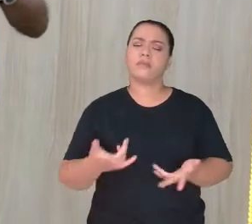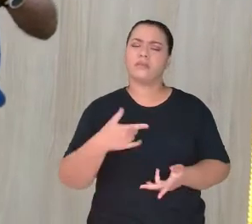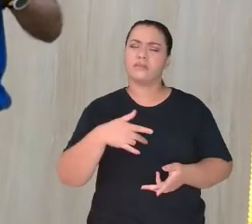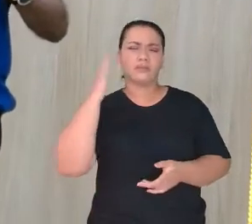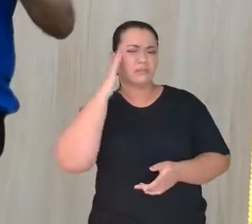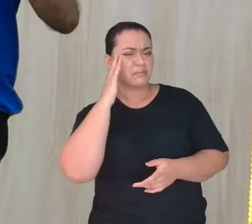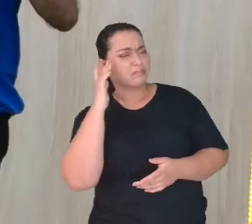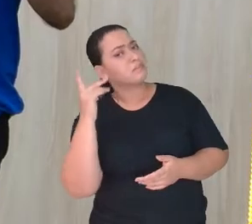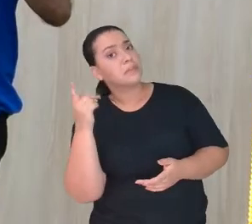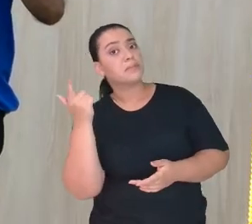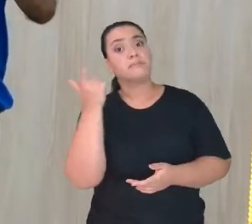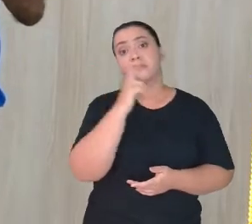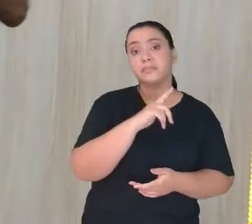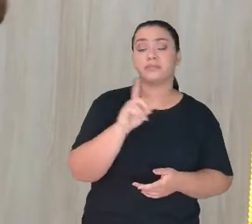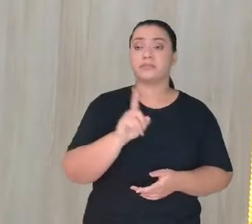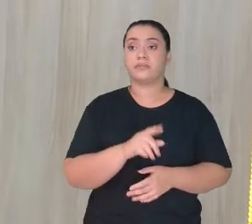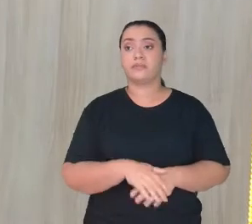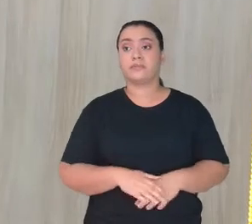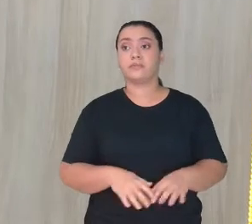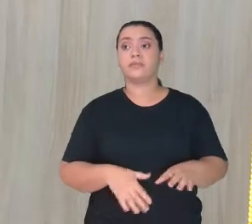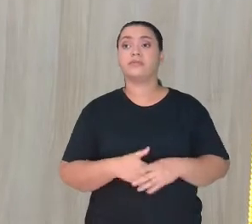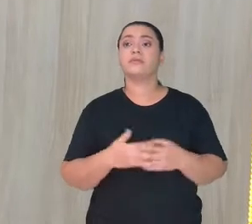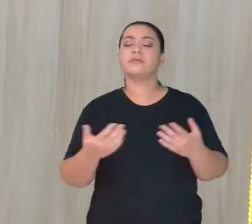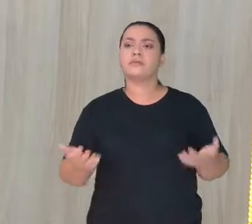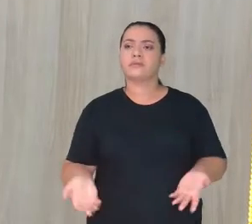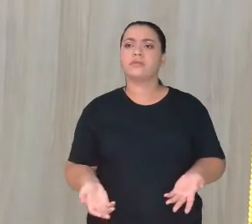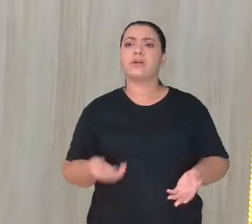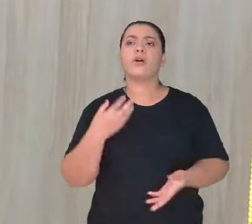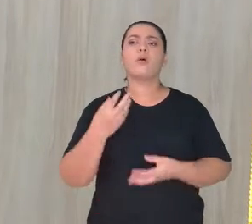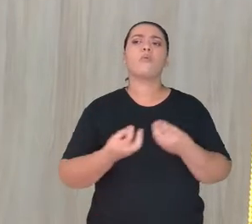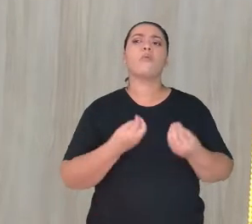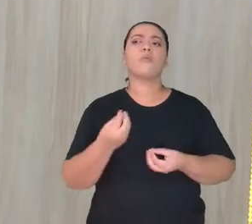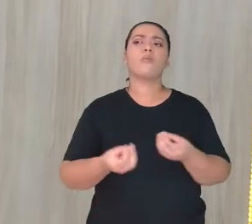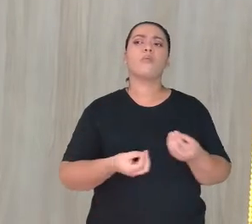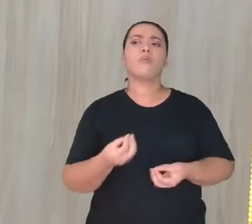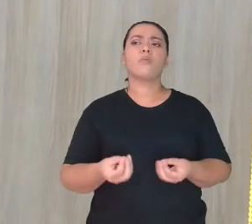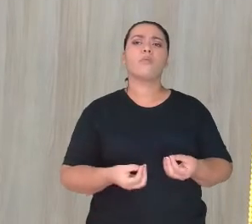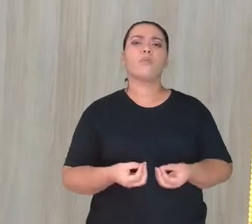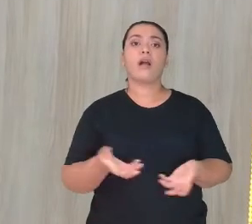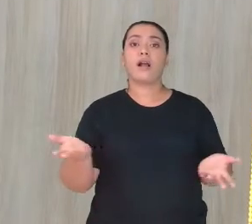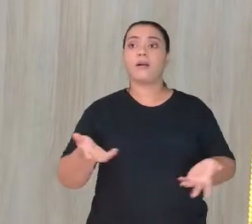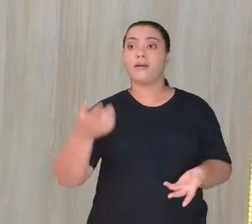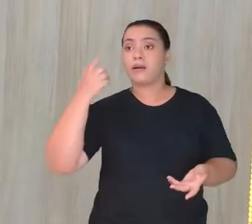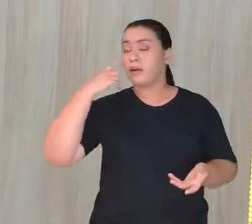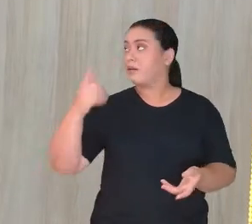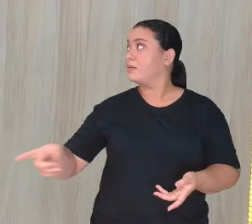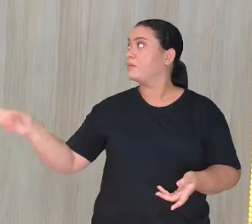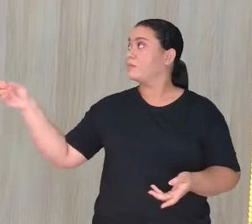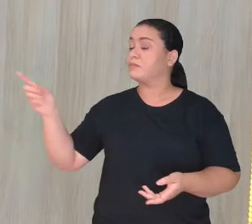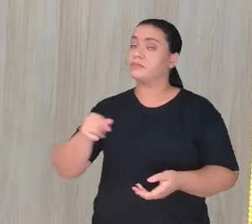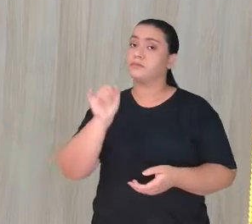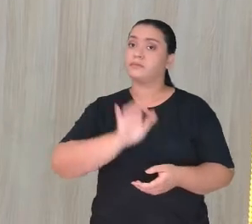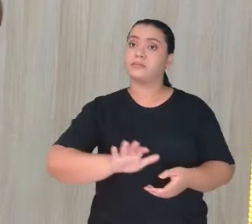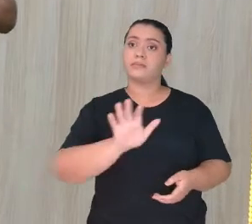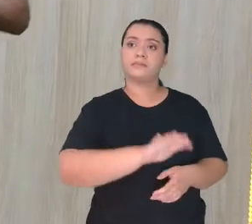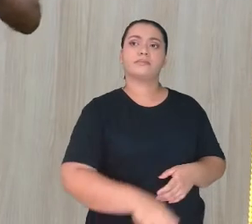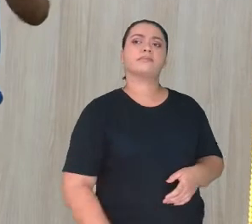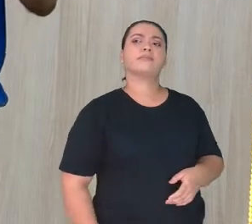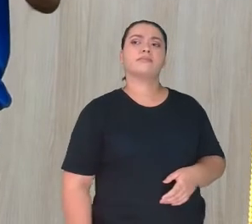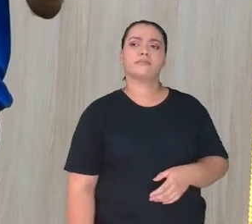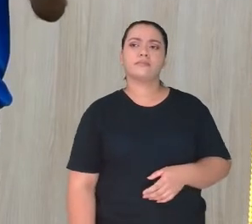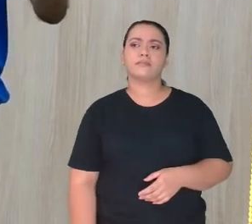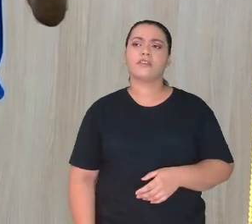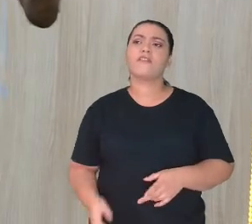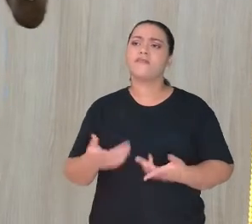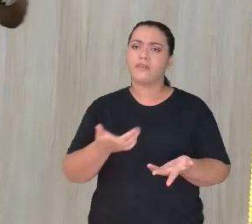acertou ou não, né? Mas aí na aula de hoje, a gente vai ver como é que a gente vai fazer essa figura aí, que apareceu para vocês agora. Que ficou